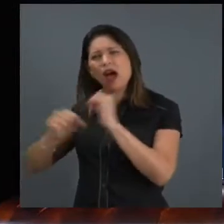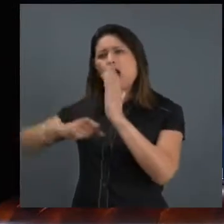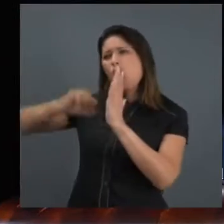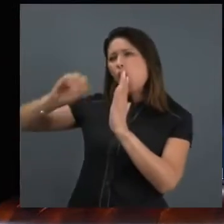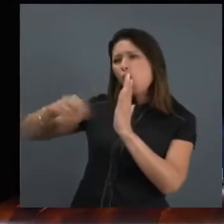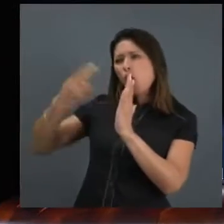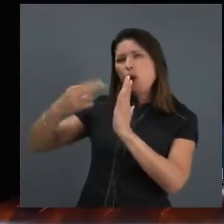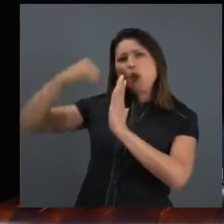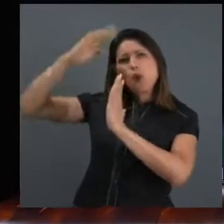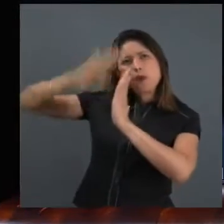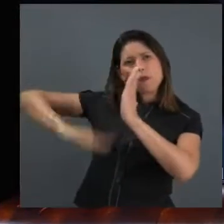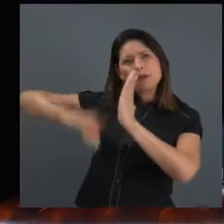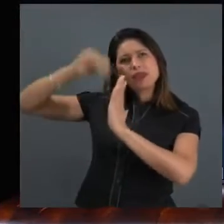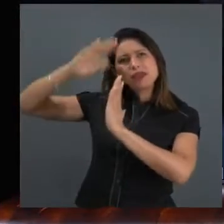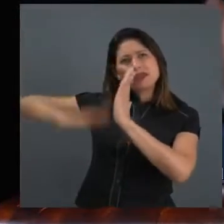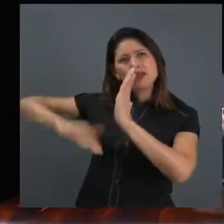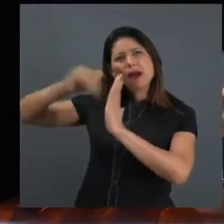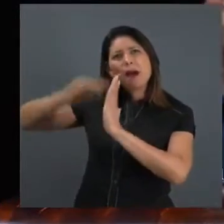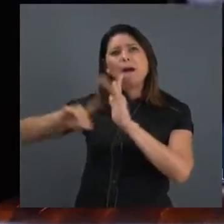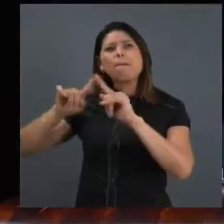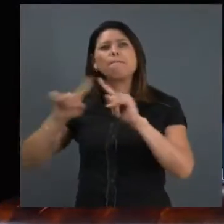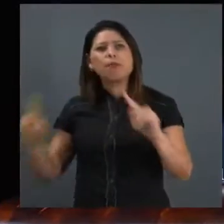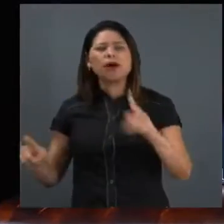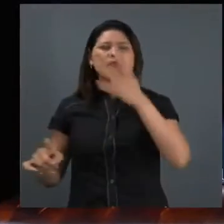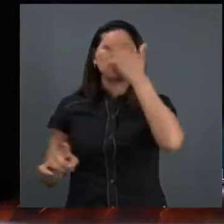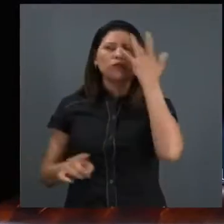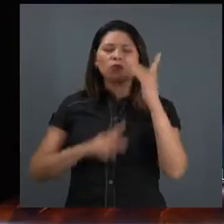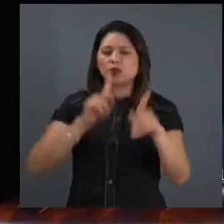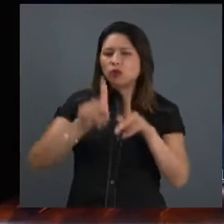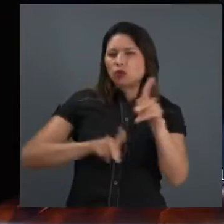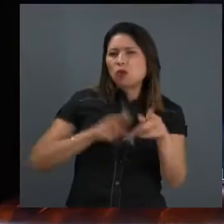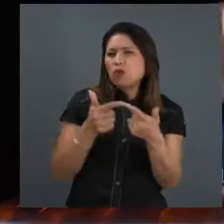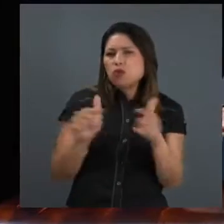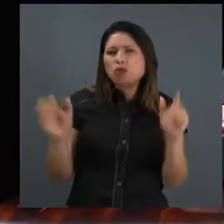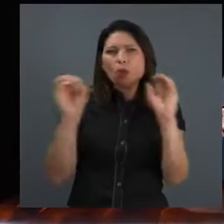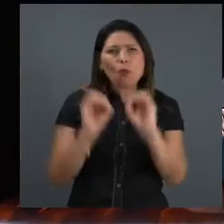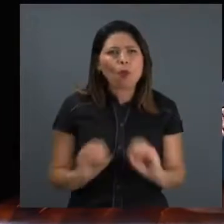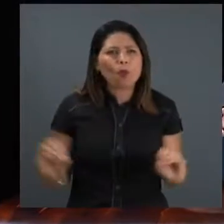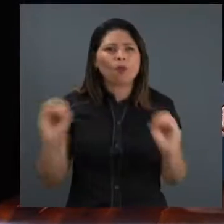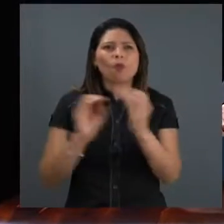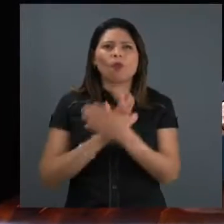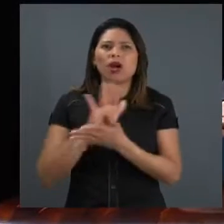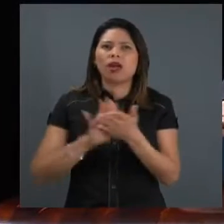que não têm nada, não tem nada,